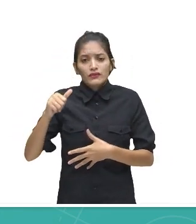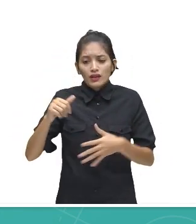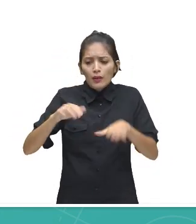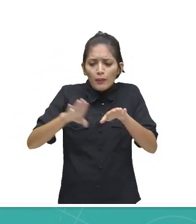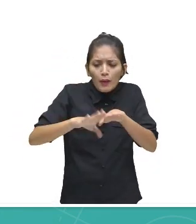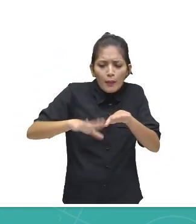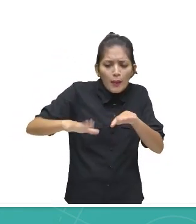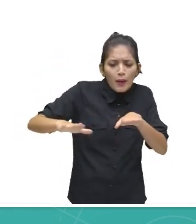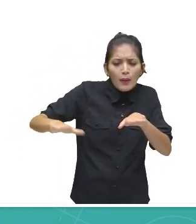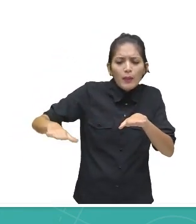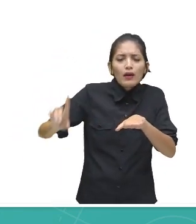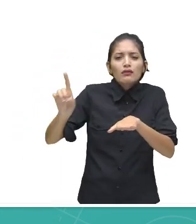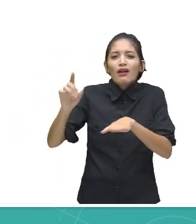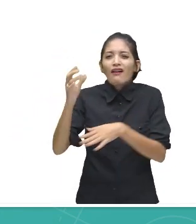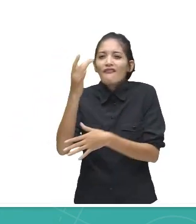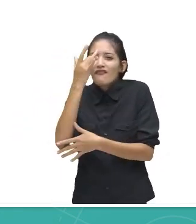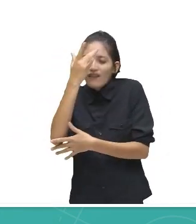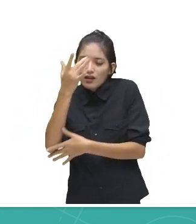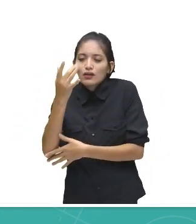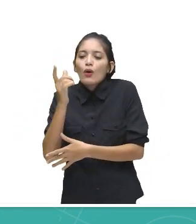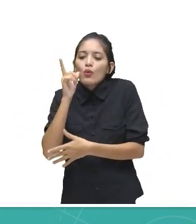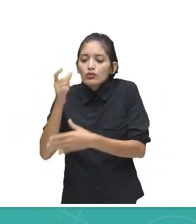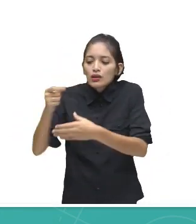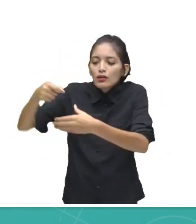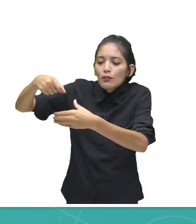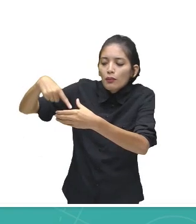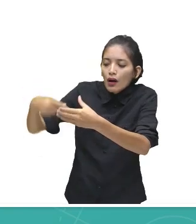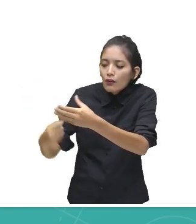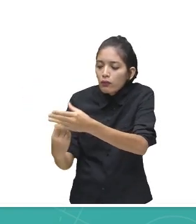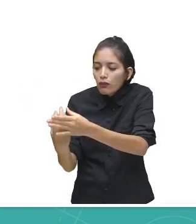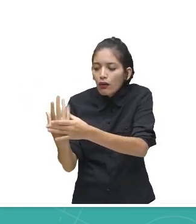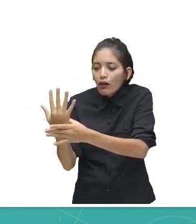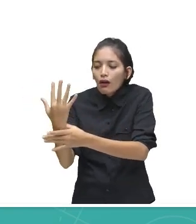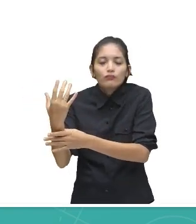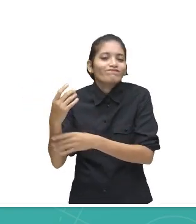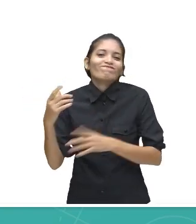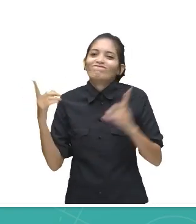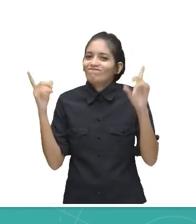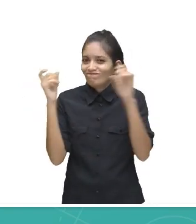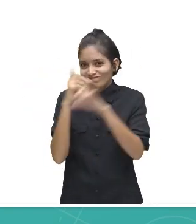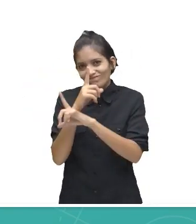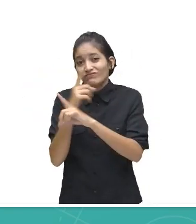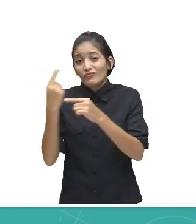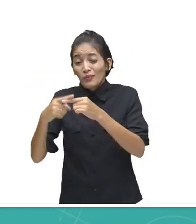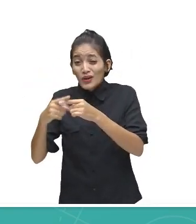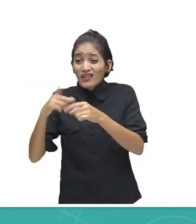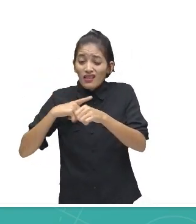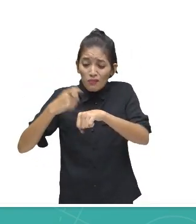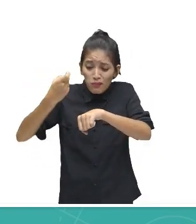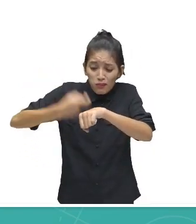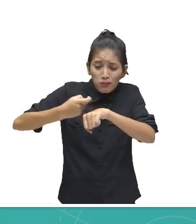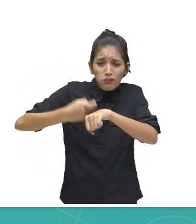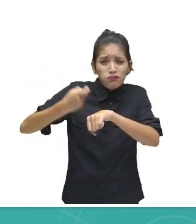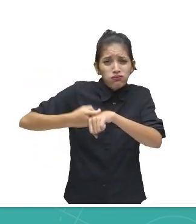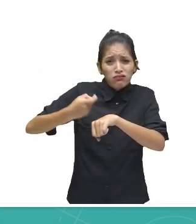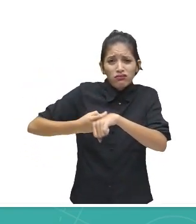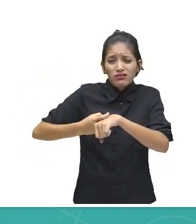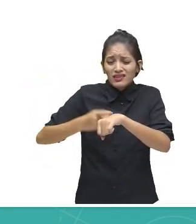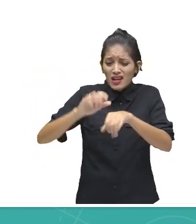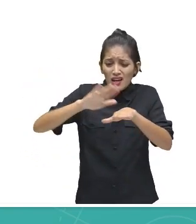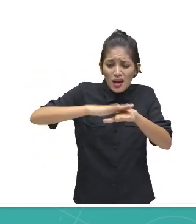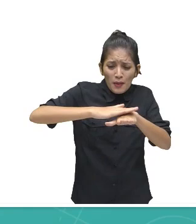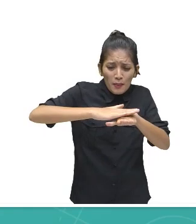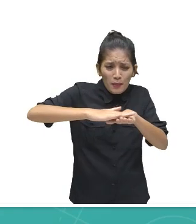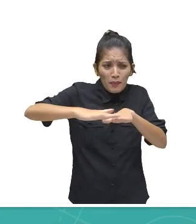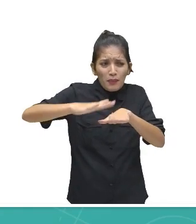não vai ser tão fácil de conseguir plantar, né? De conseguir cultivar alguma coisa, porque tem muito gelo em cima, tem camadas